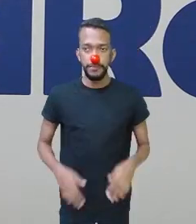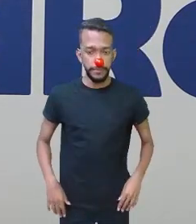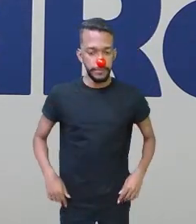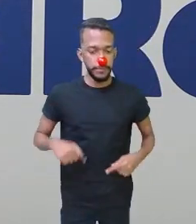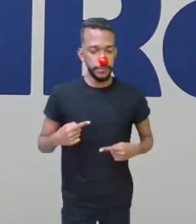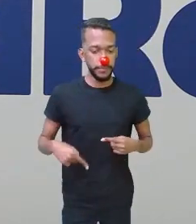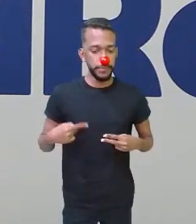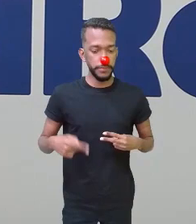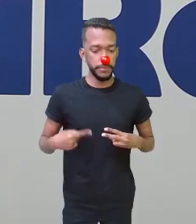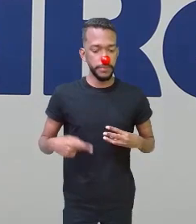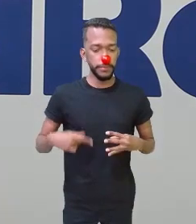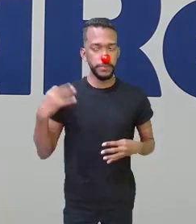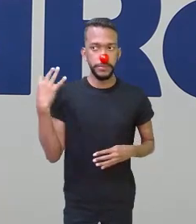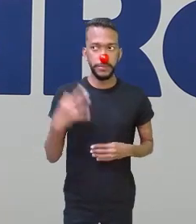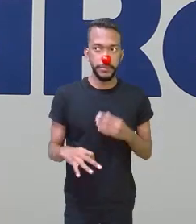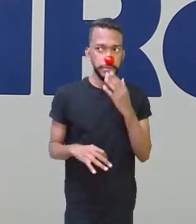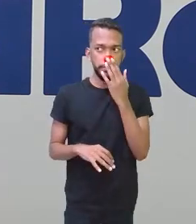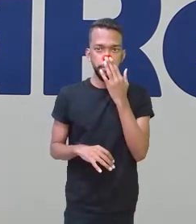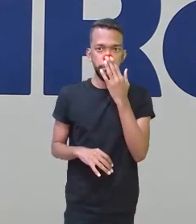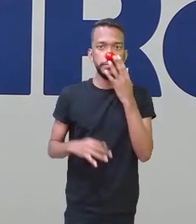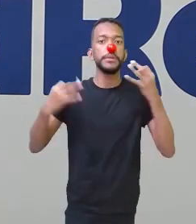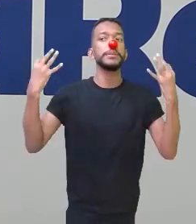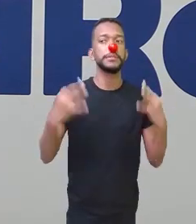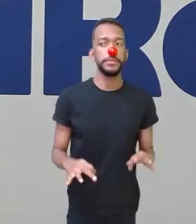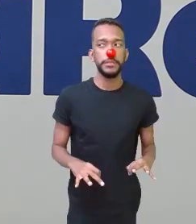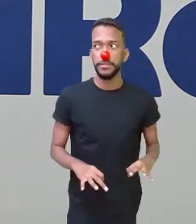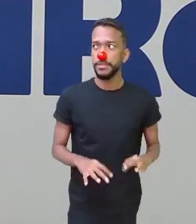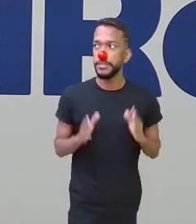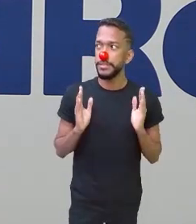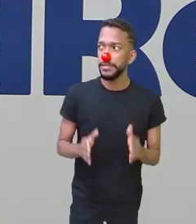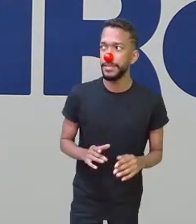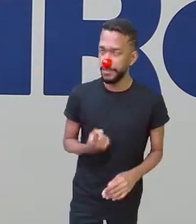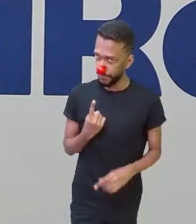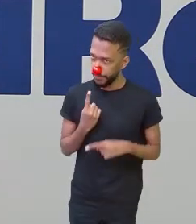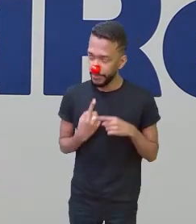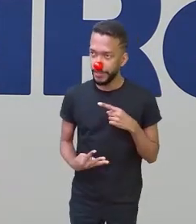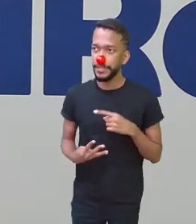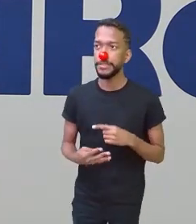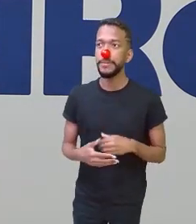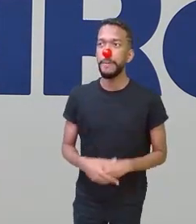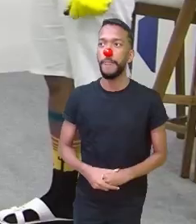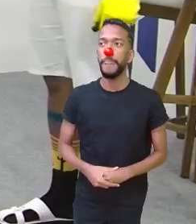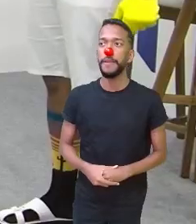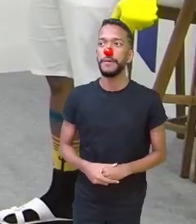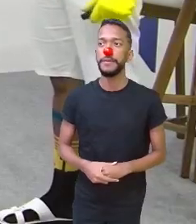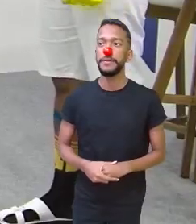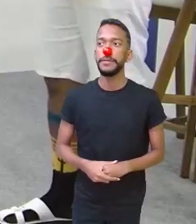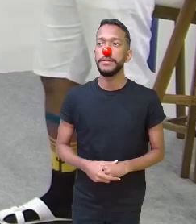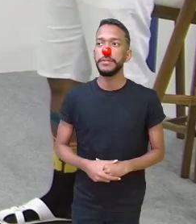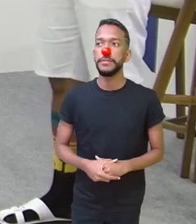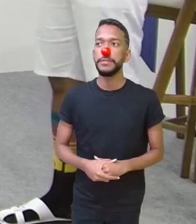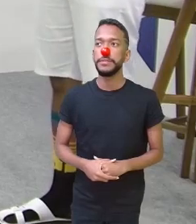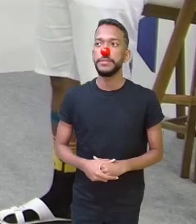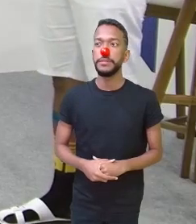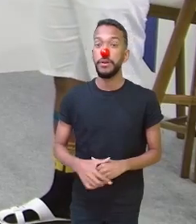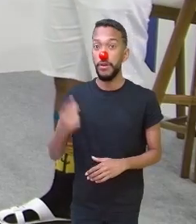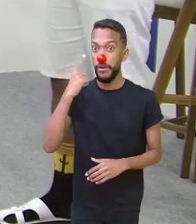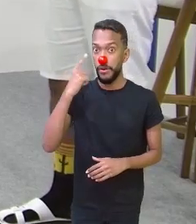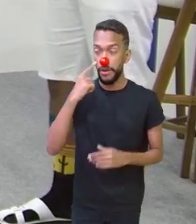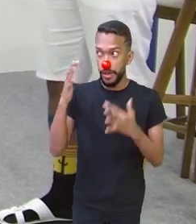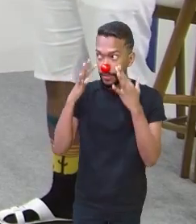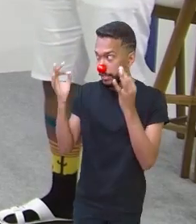muita tentativa, ele acertou. Na hora, 1/4. Bora lá. Bota mais uma aqui, ó. Presta atenção,